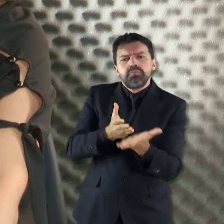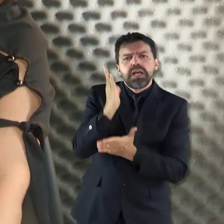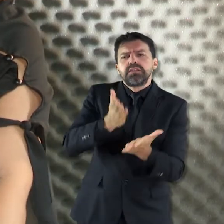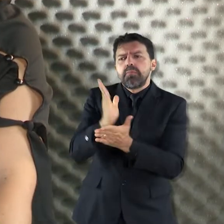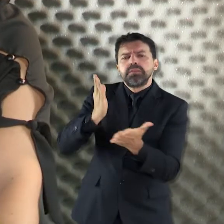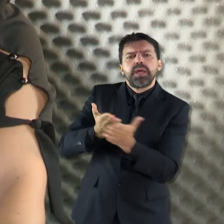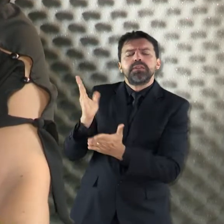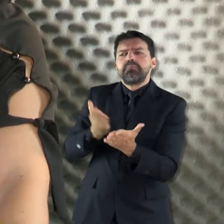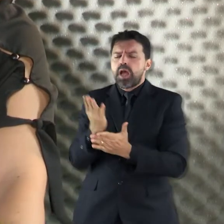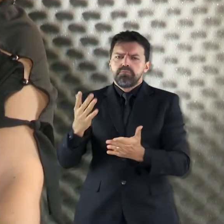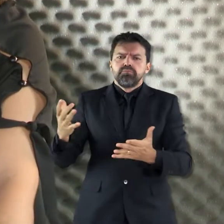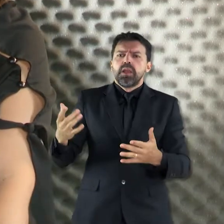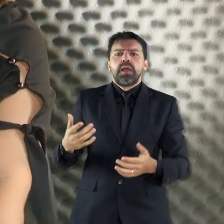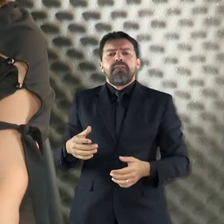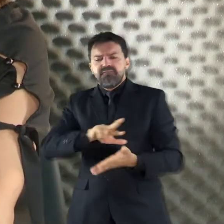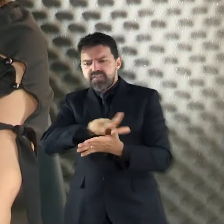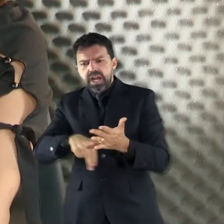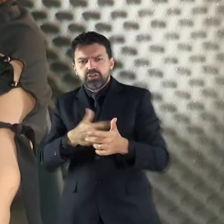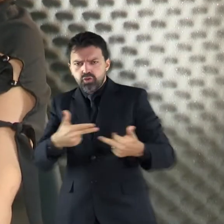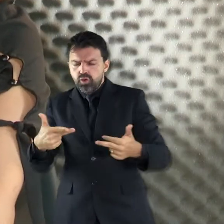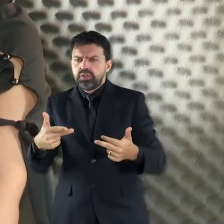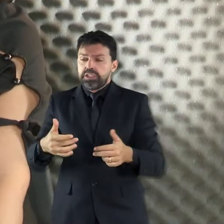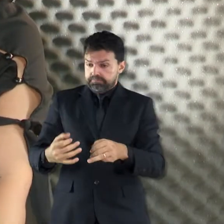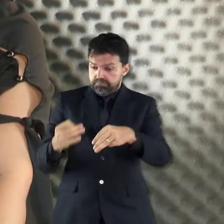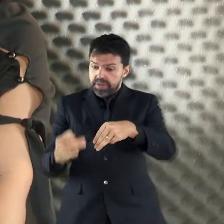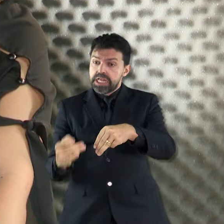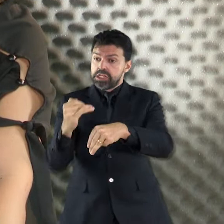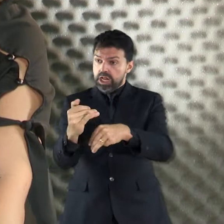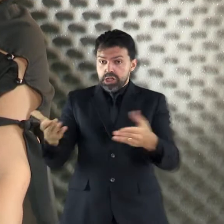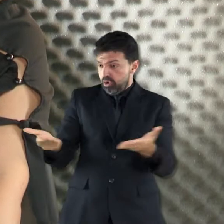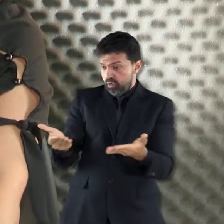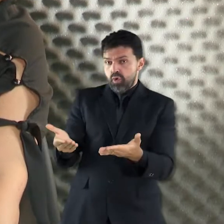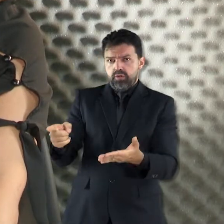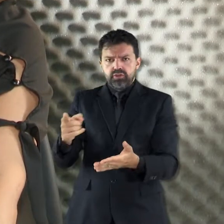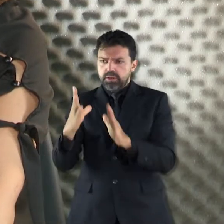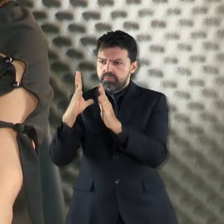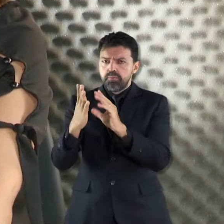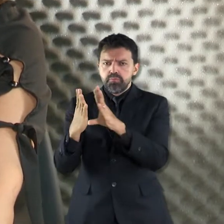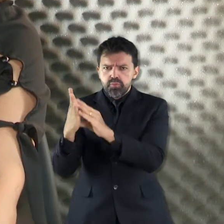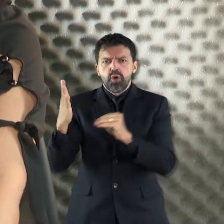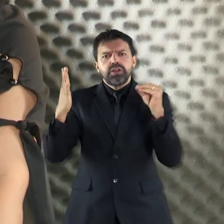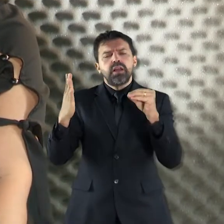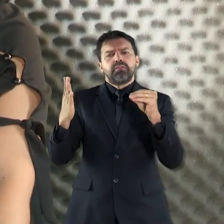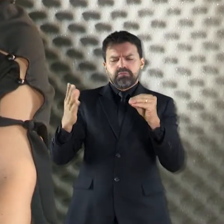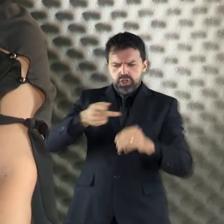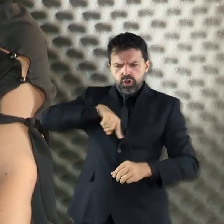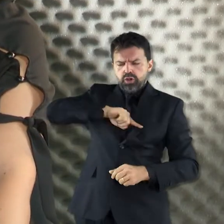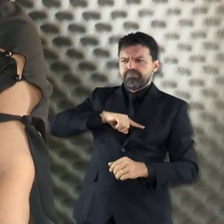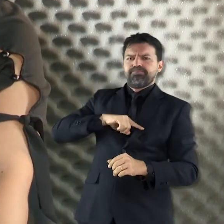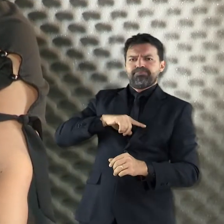conseguiu bastante coisa, né? Chegou à magistratura. É um grande exemplo assim para todos nós, né? Para toda a sociedade.